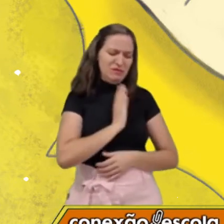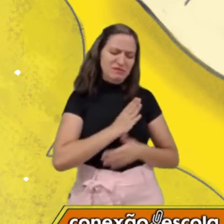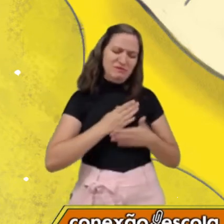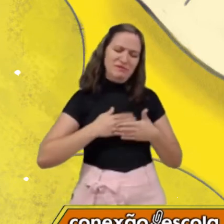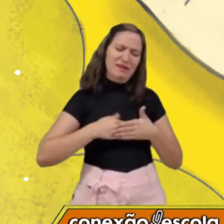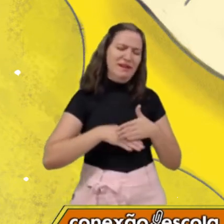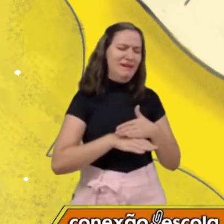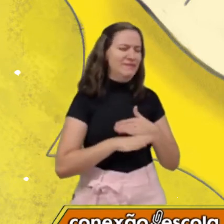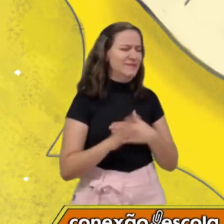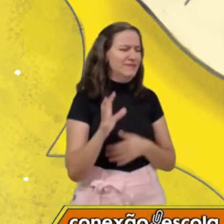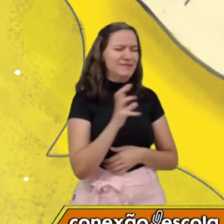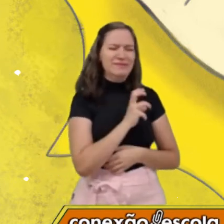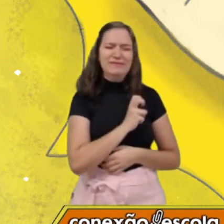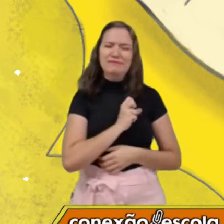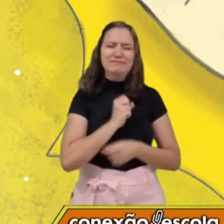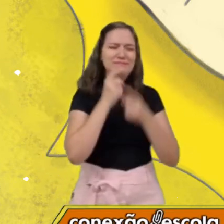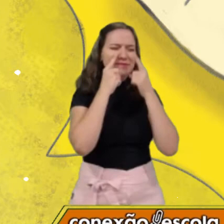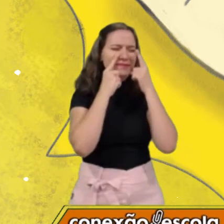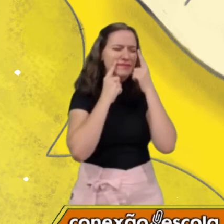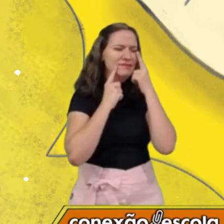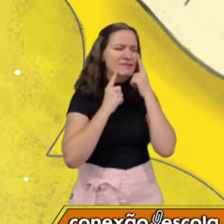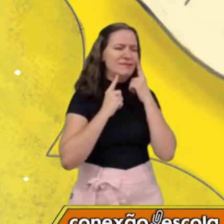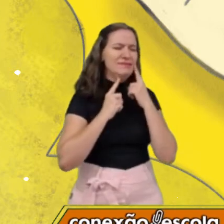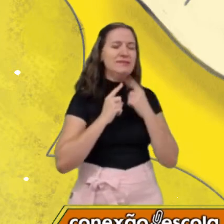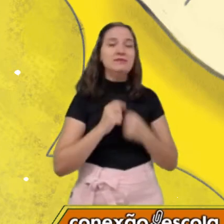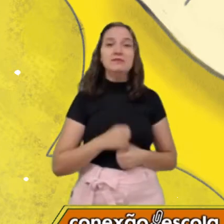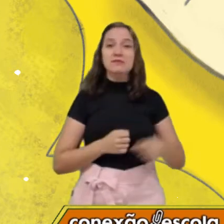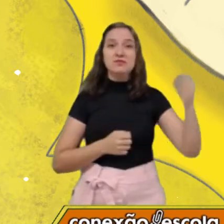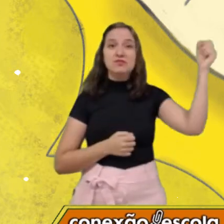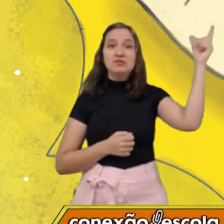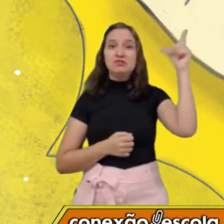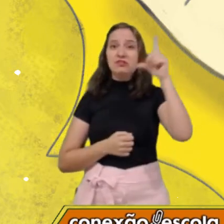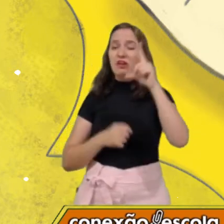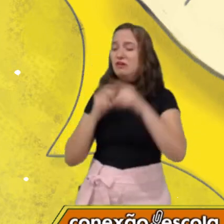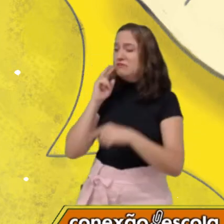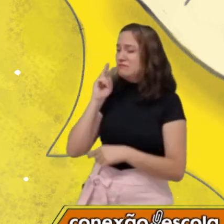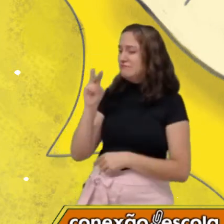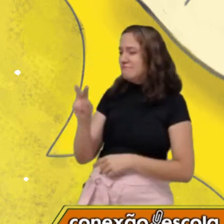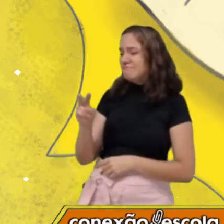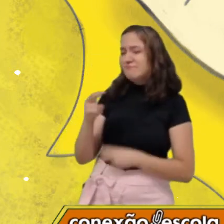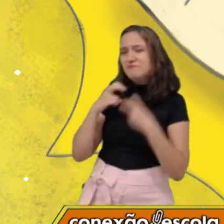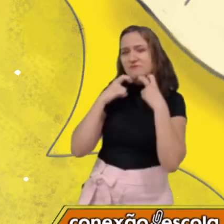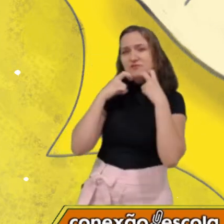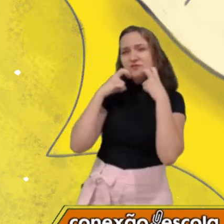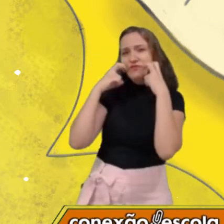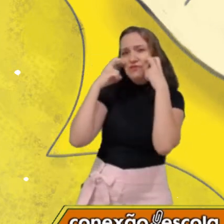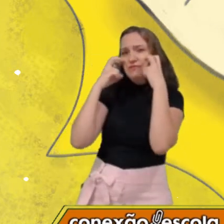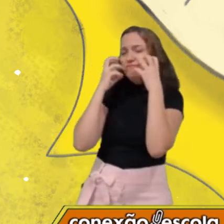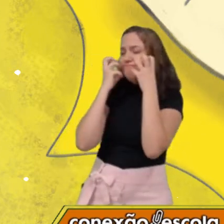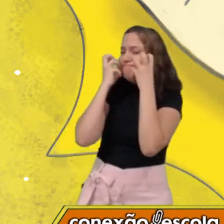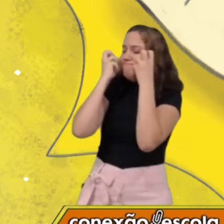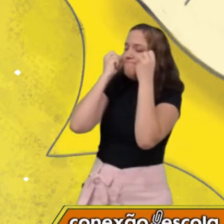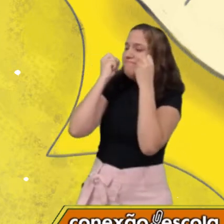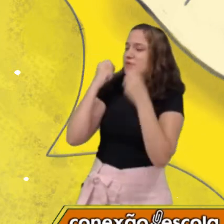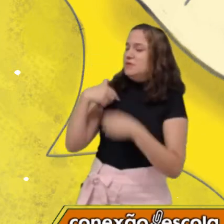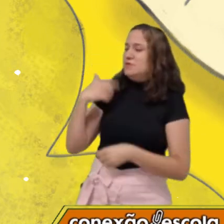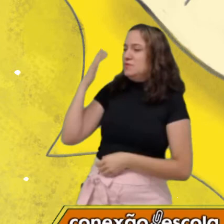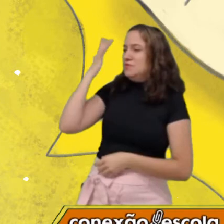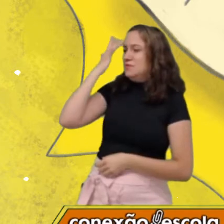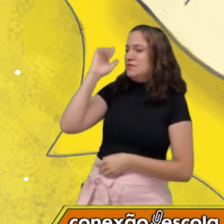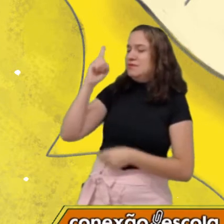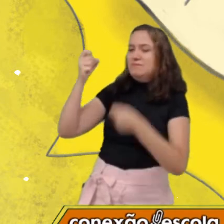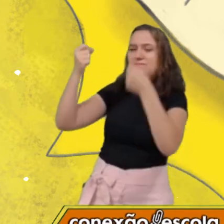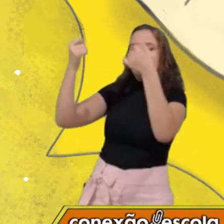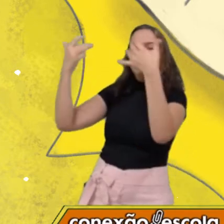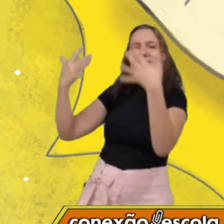coração o sol coitado muito envergonhados não sabia como